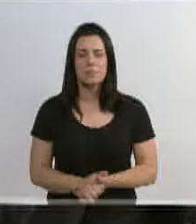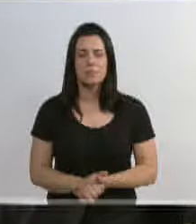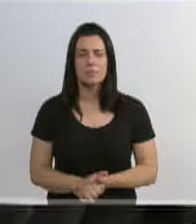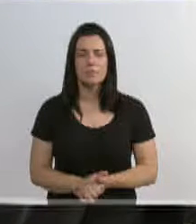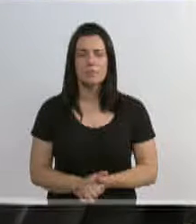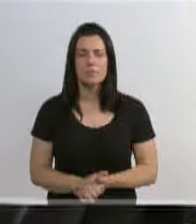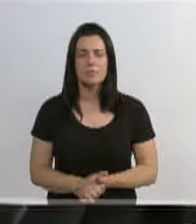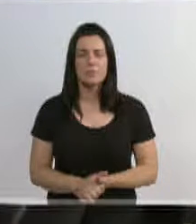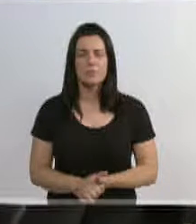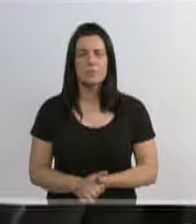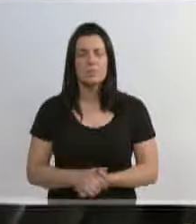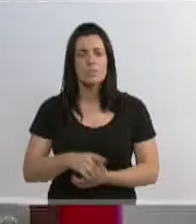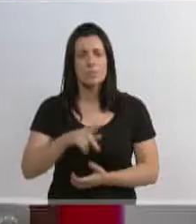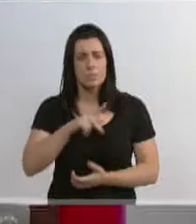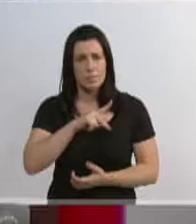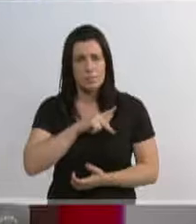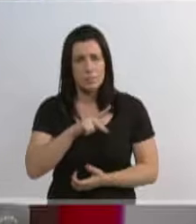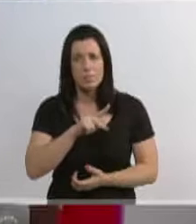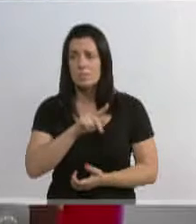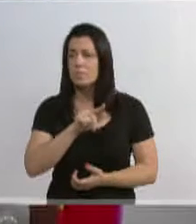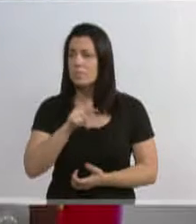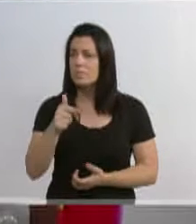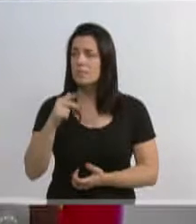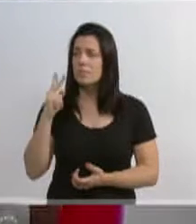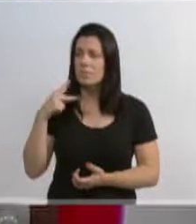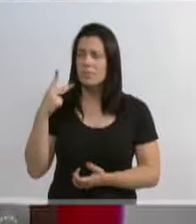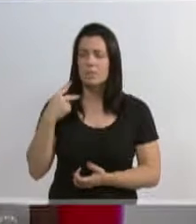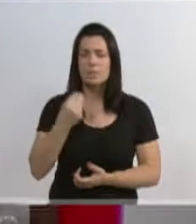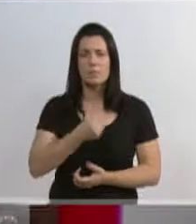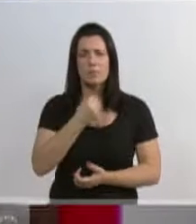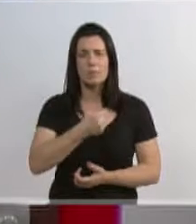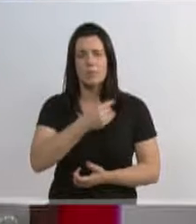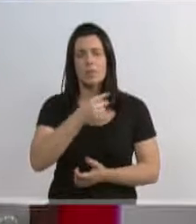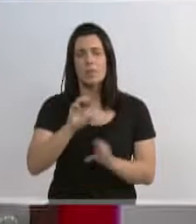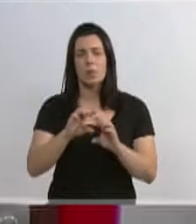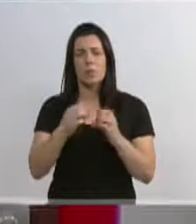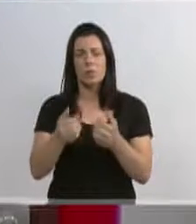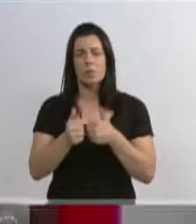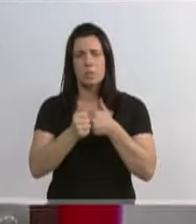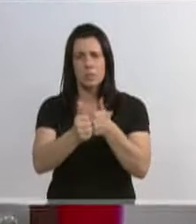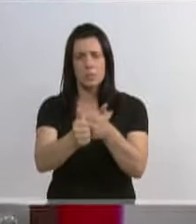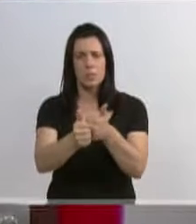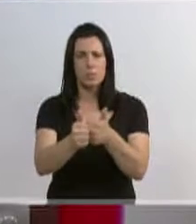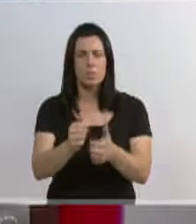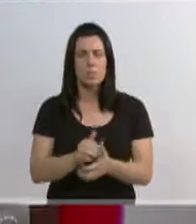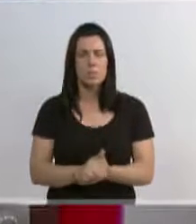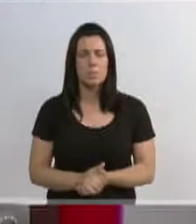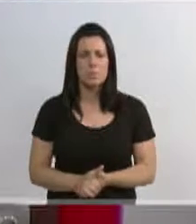Senhor presidente, demais vereadores, comunidade que nos acompanha no meio de comunicação,